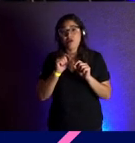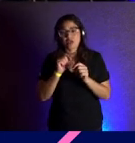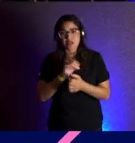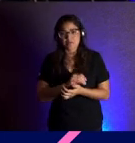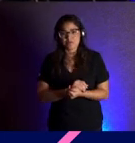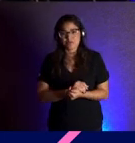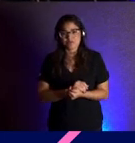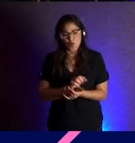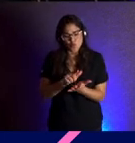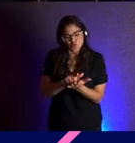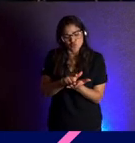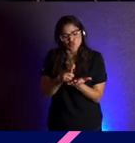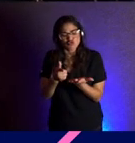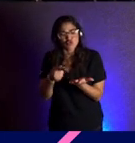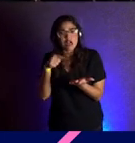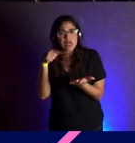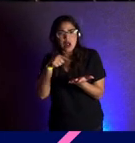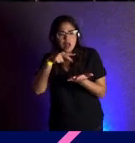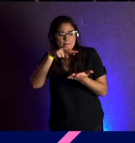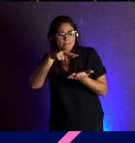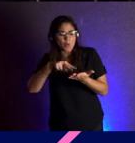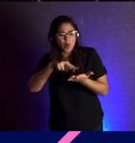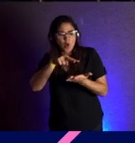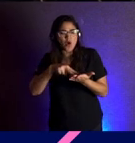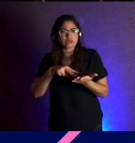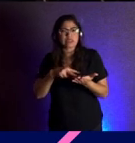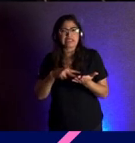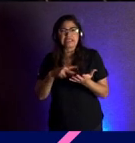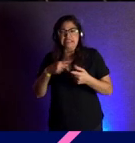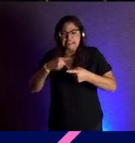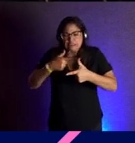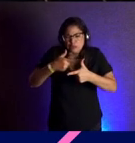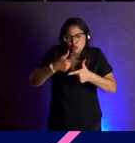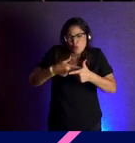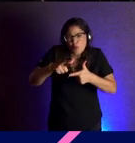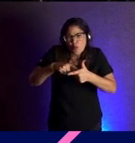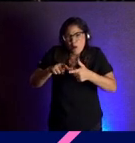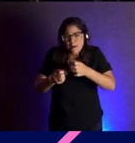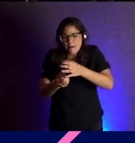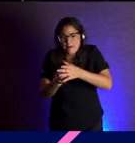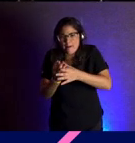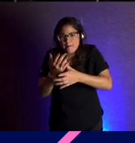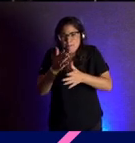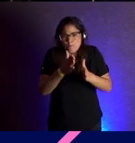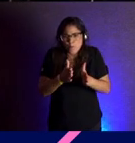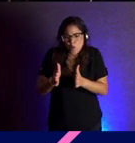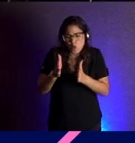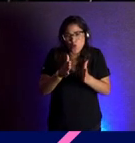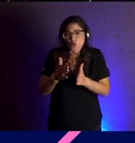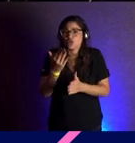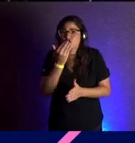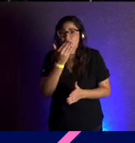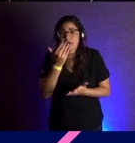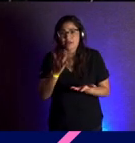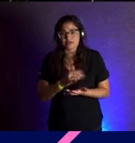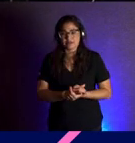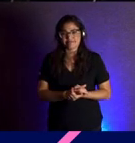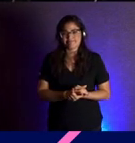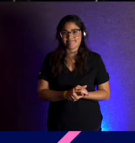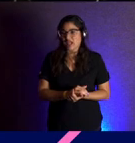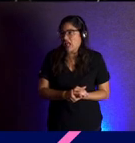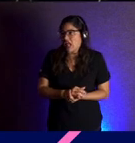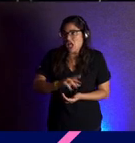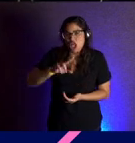uma capa de jornal dizendo que havia um colapso na produção de alimentos. Não é algo da. O outro mundo, né? Os